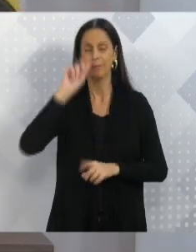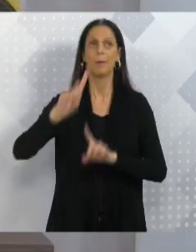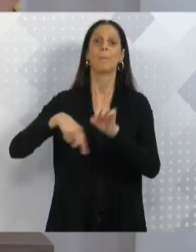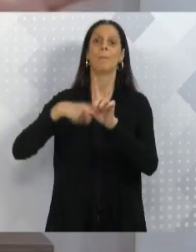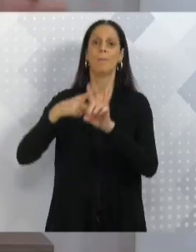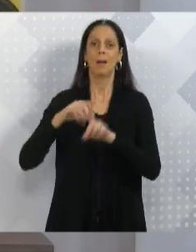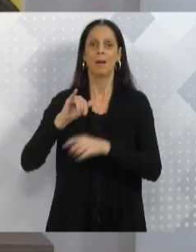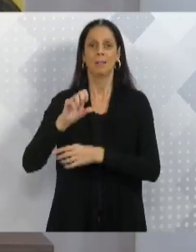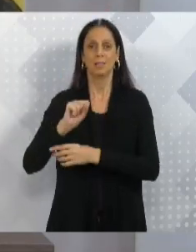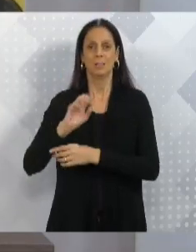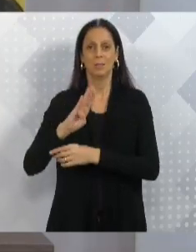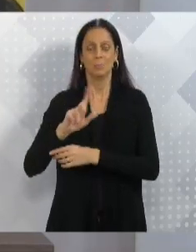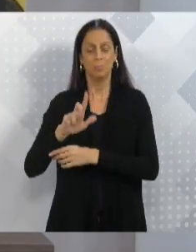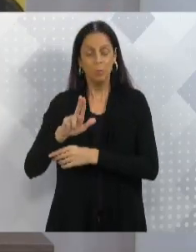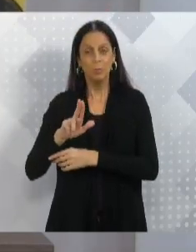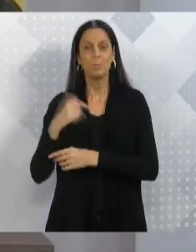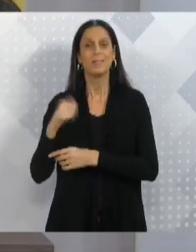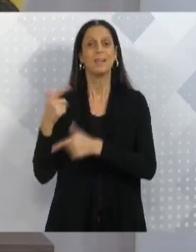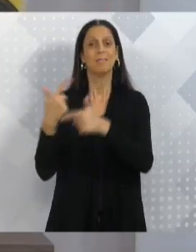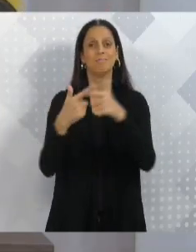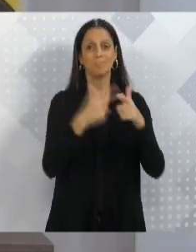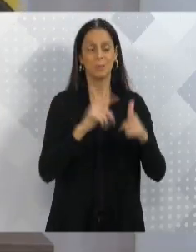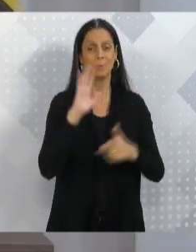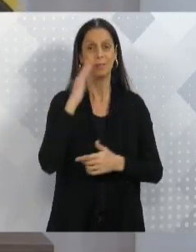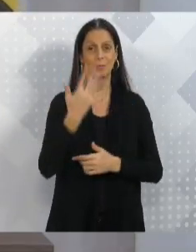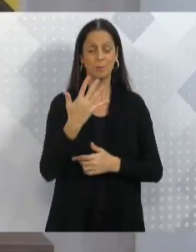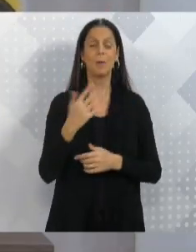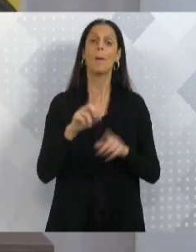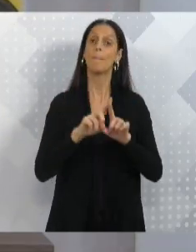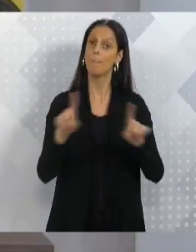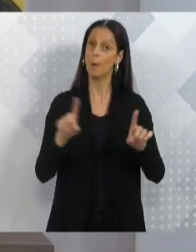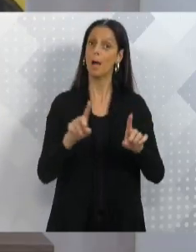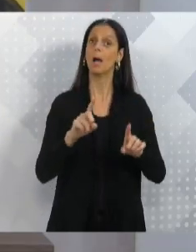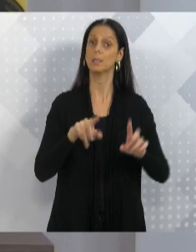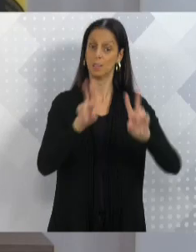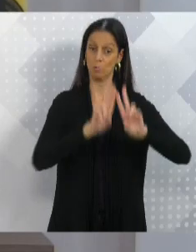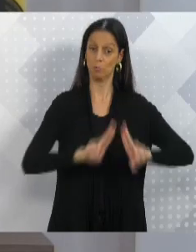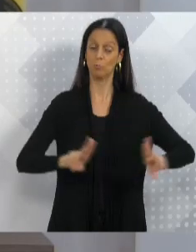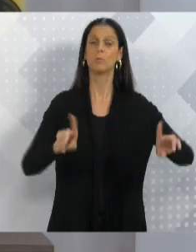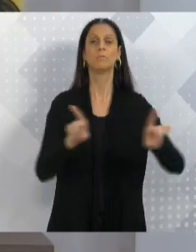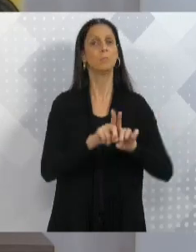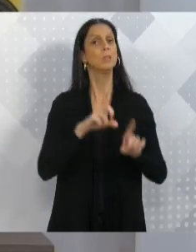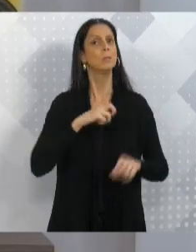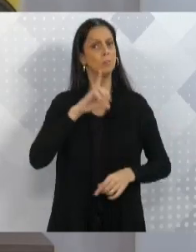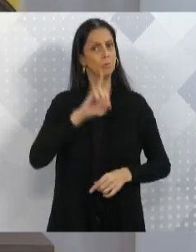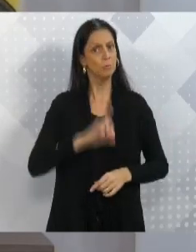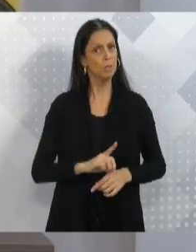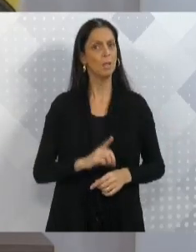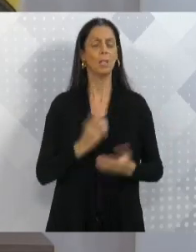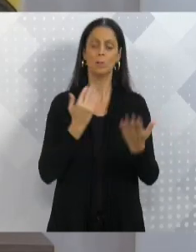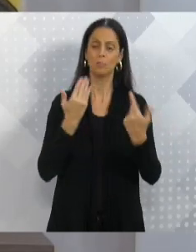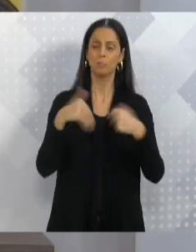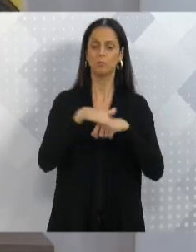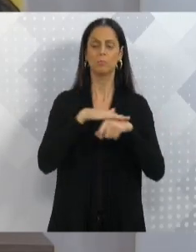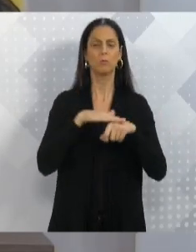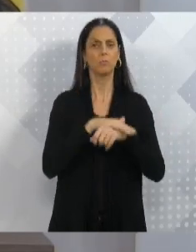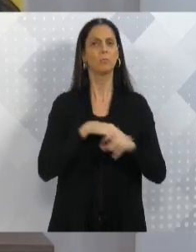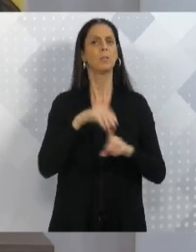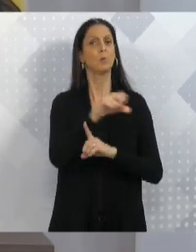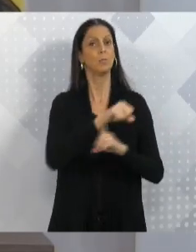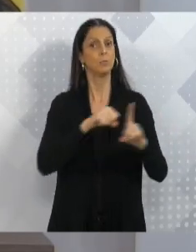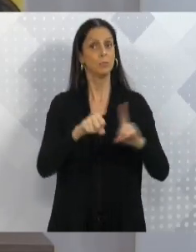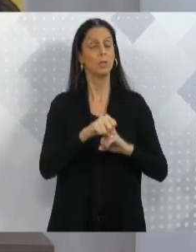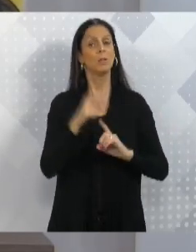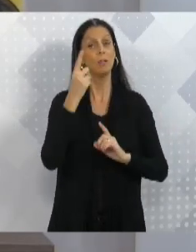paralelamente, mas, enquanto isso, né, a UFSC também tem, né, o direito de poder estar dialogando com a sociedade, com a comunidade, com relação à